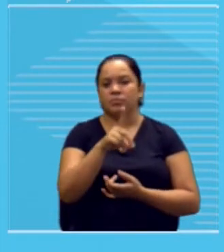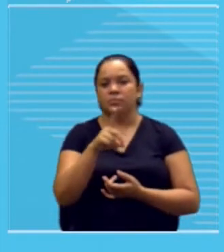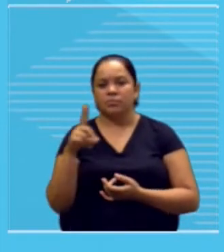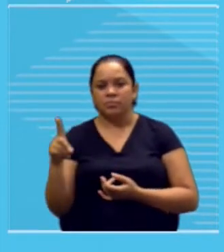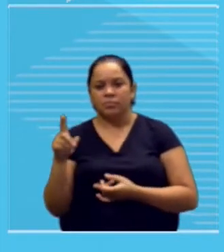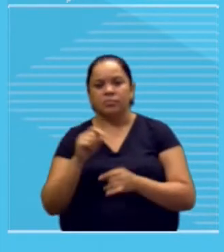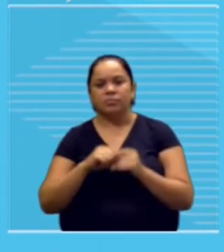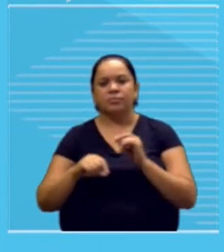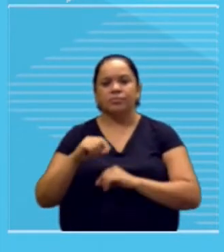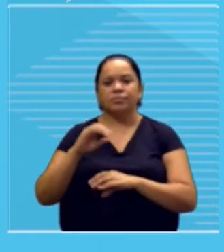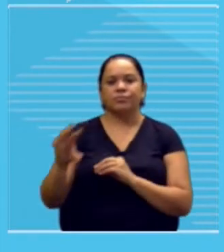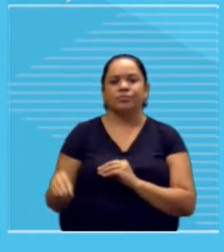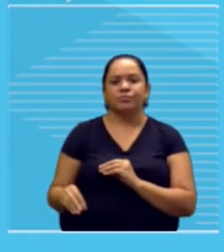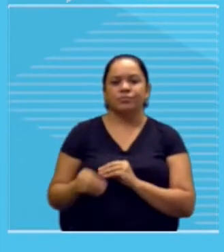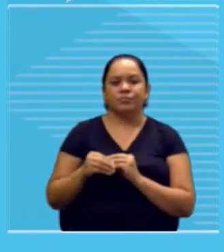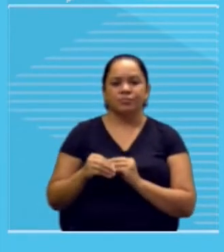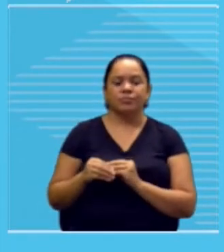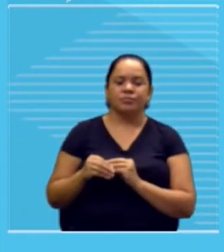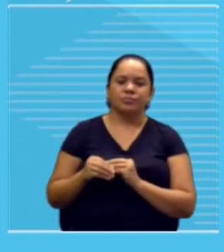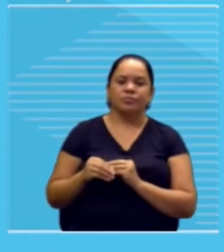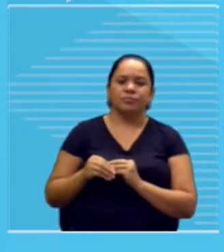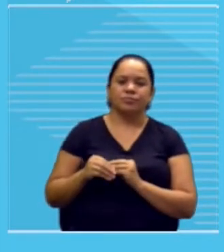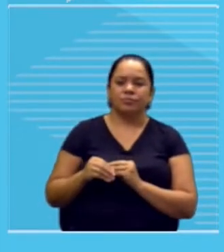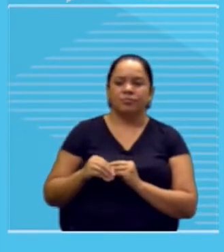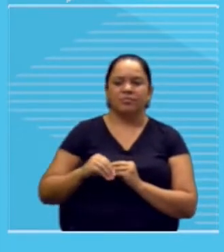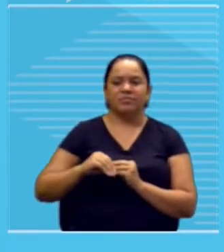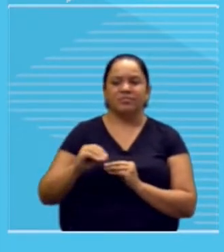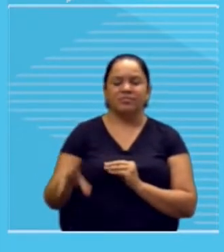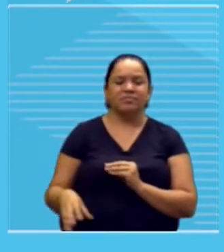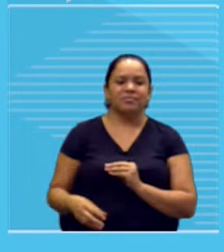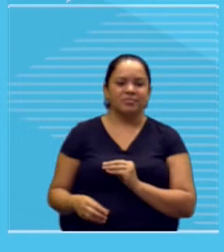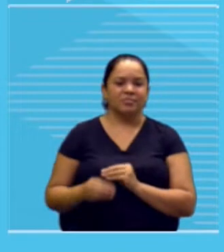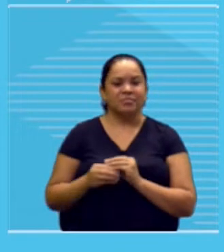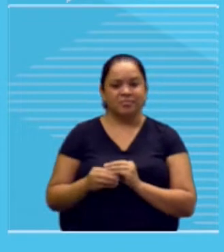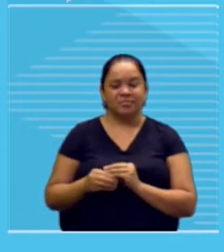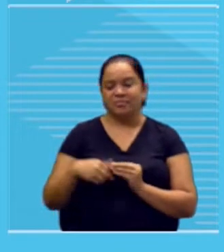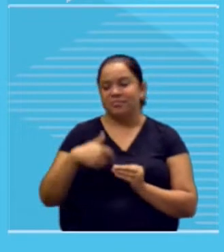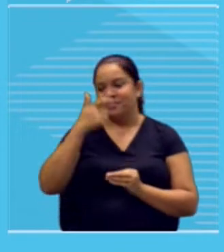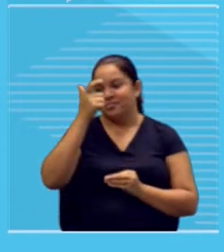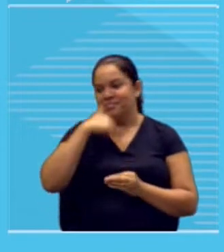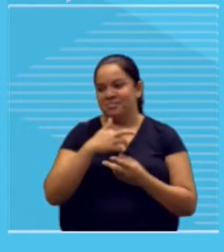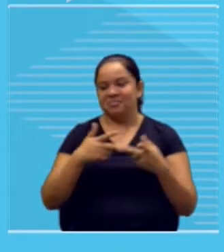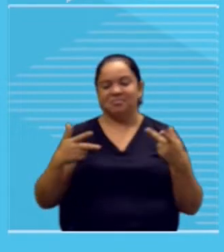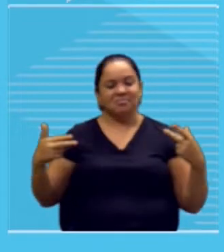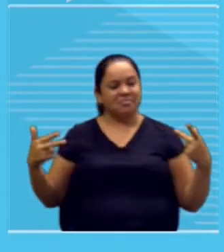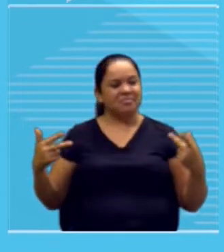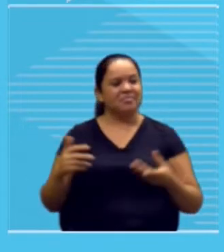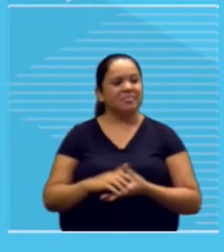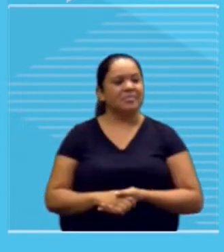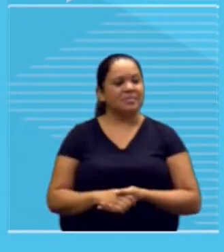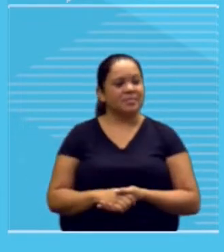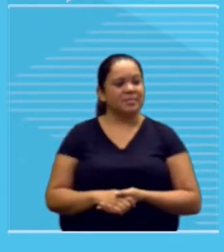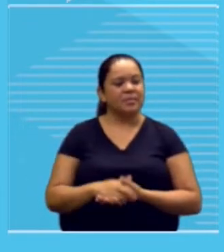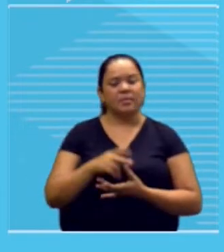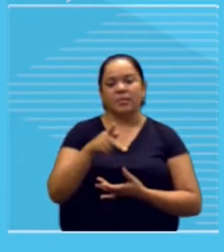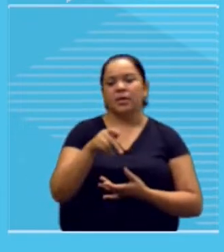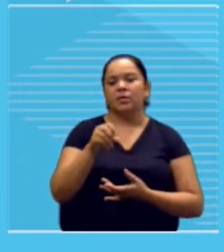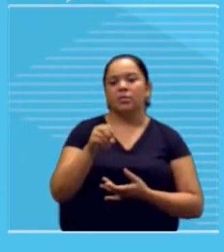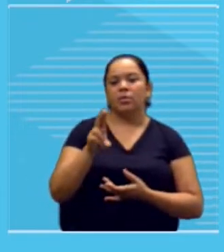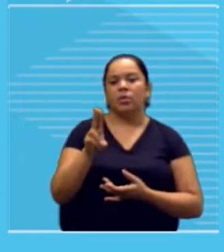adicione vai colocar ingredientes adicione as frutas Olha aí de novo por